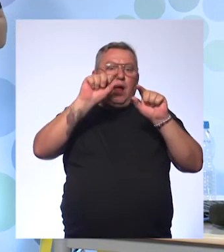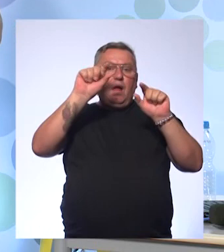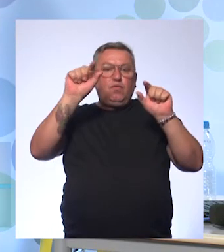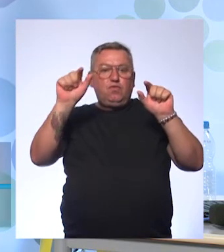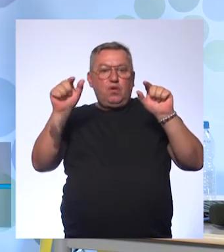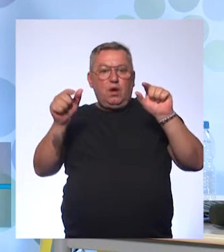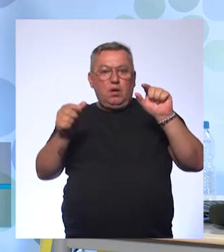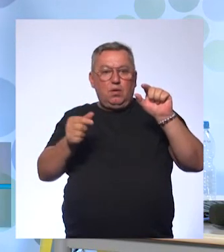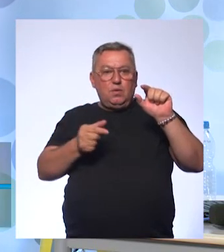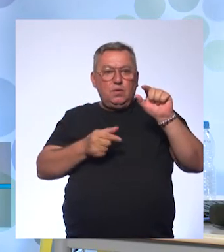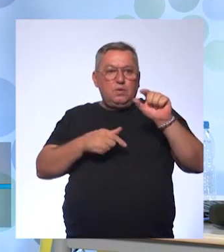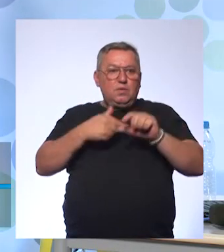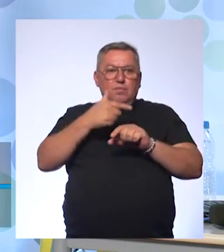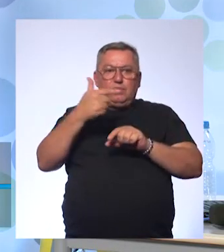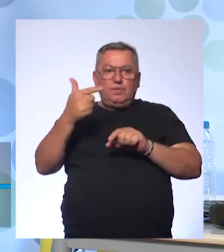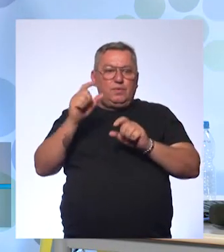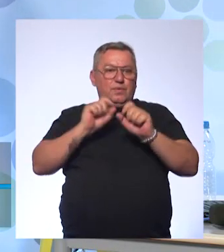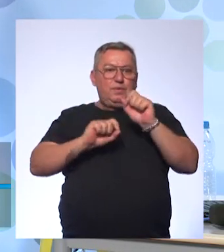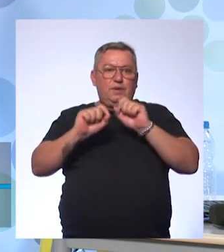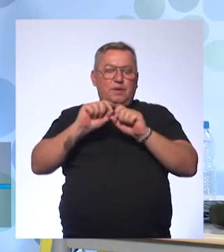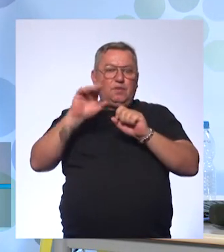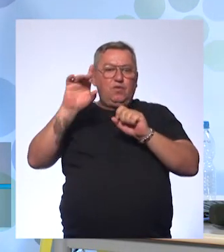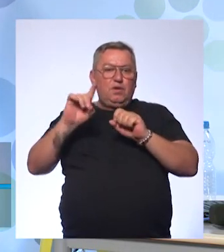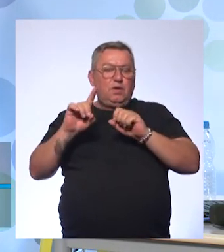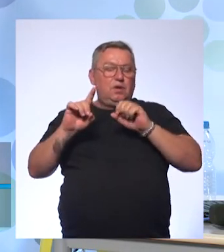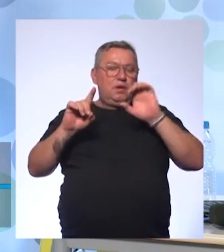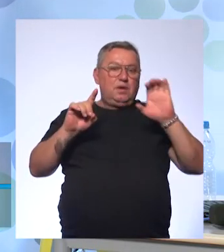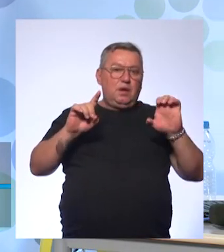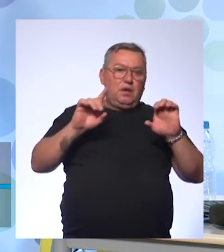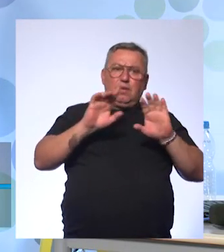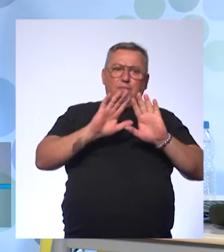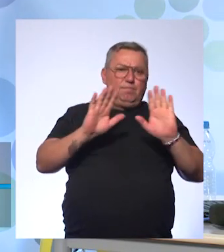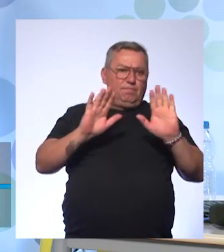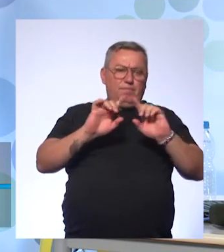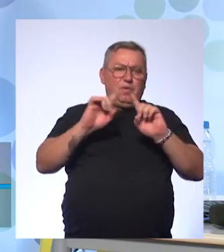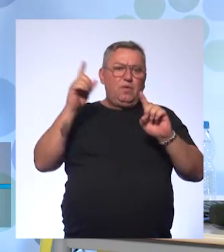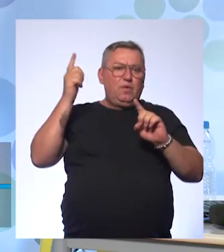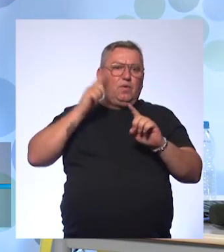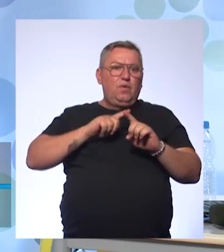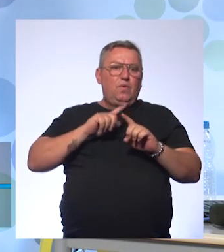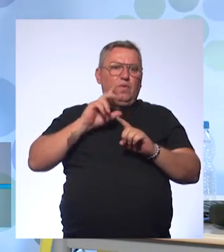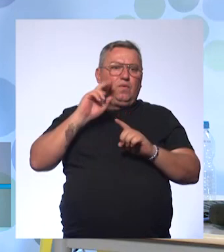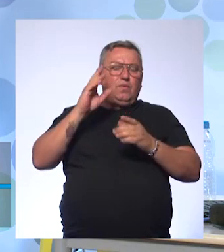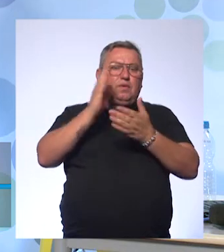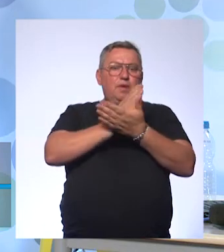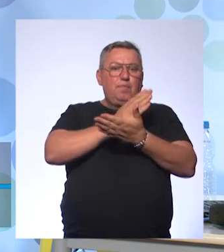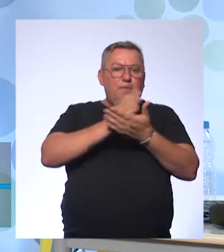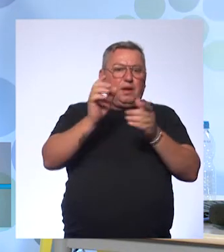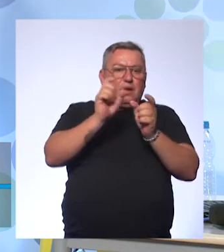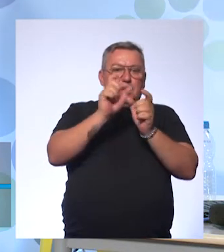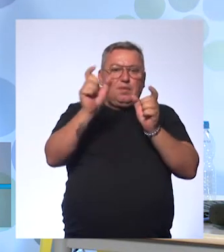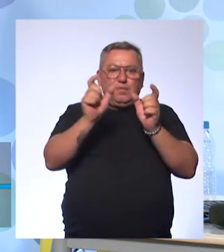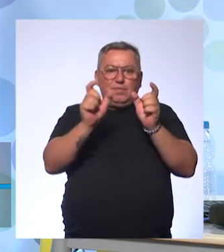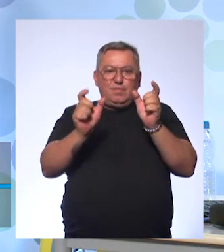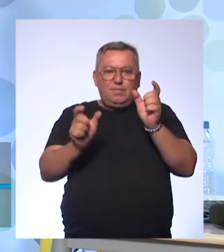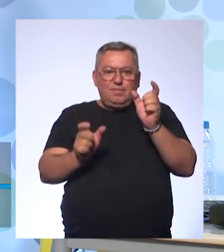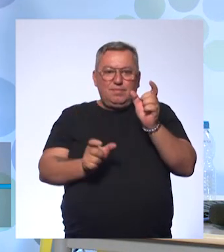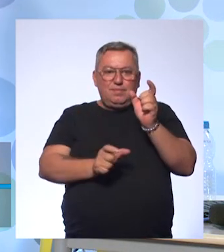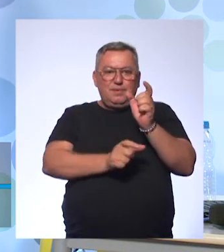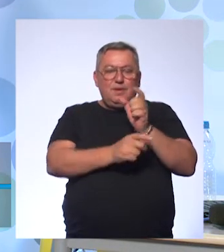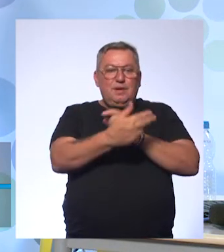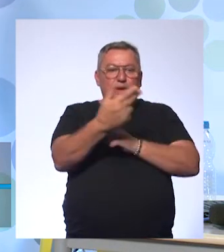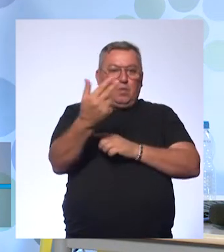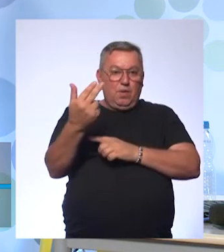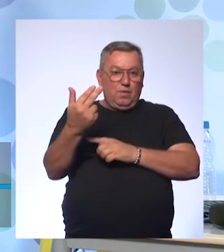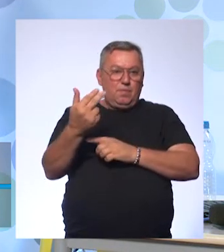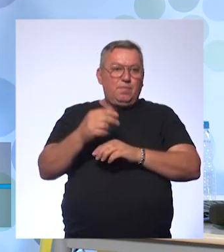Então, eles não têm essa questão de esquerda e direita, né? E a gente consegue partir esse organismo aí em várias partes